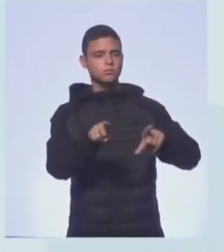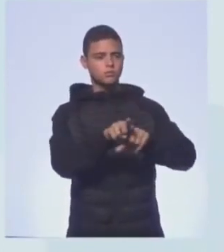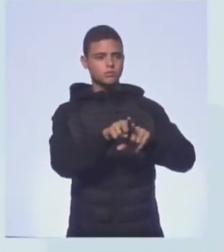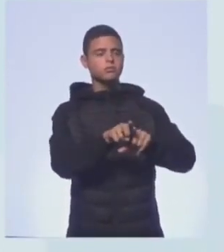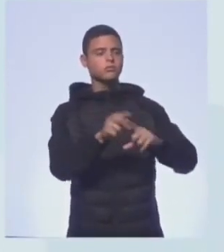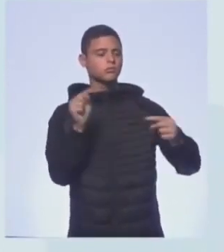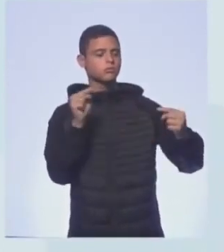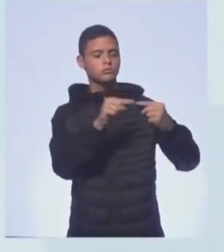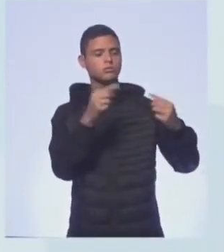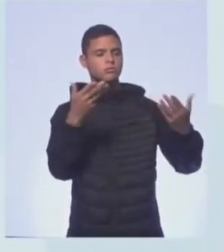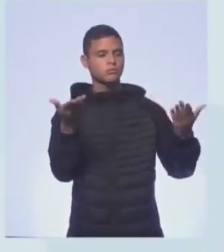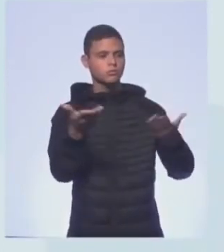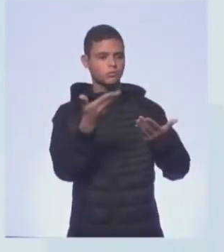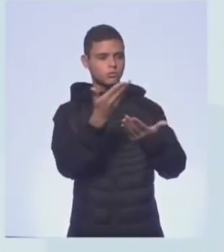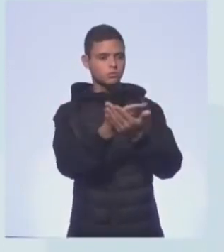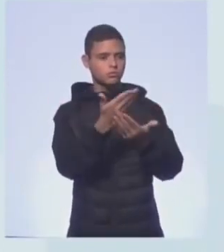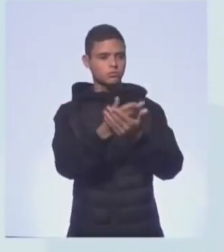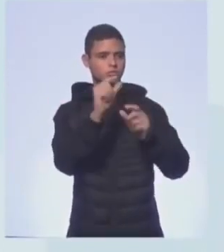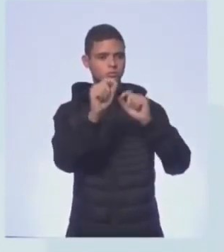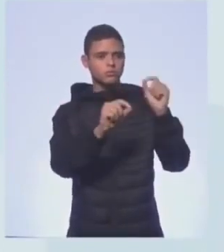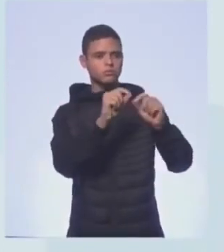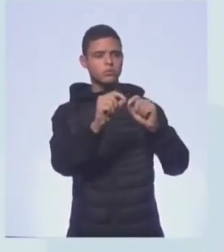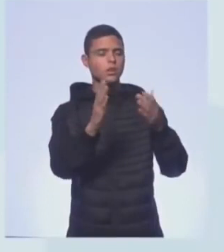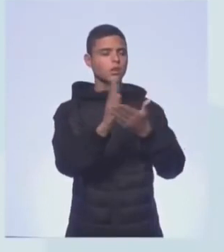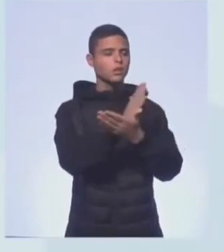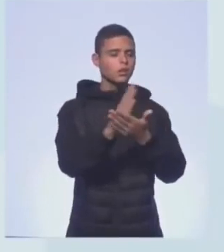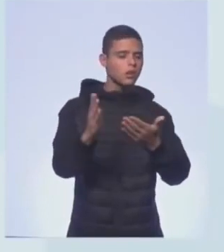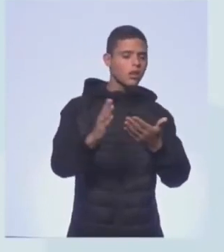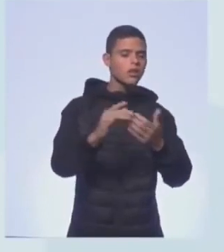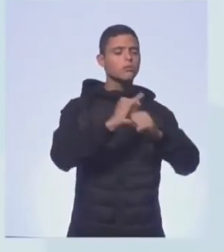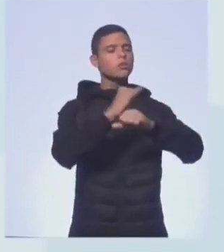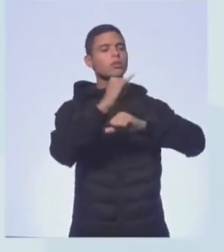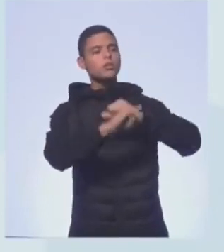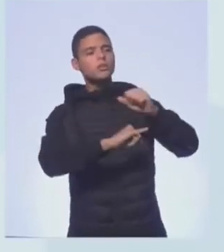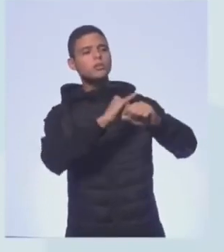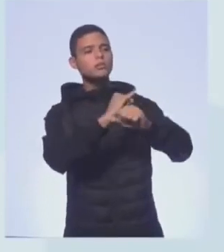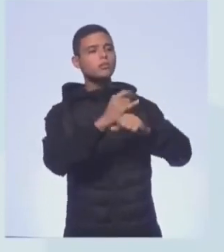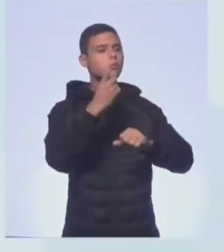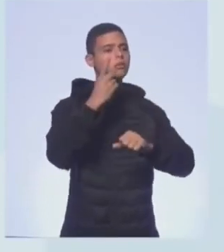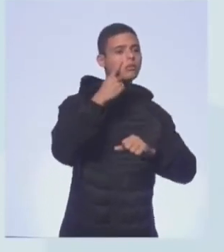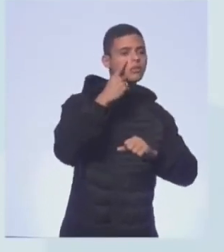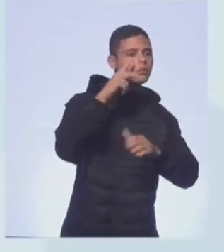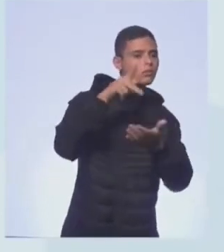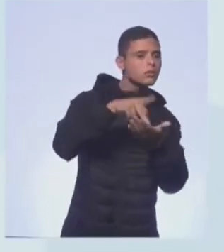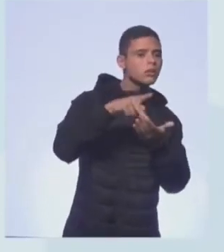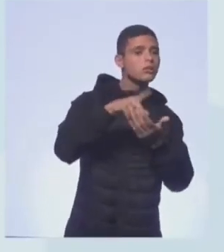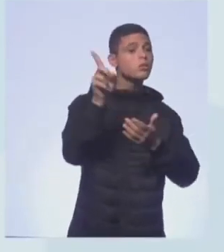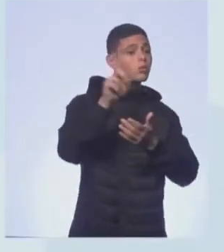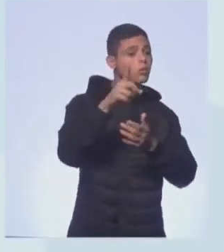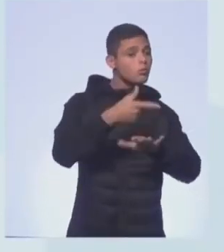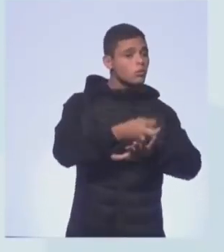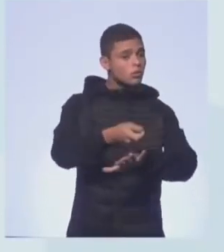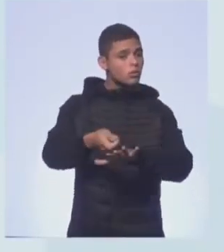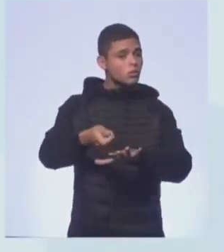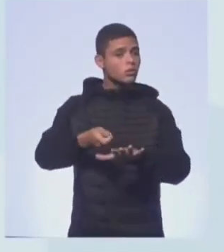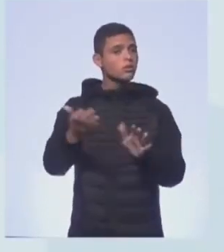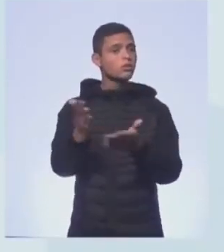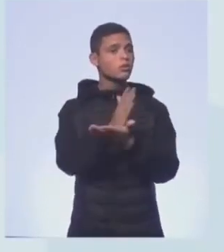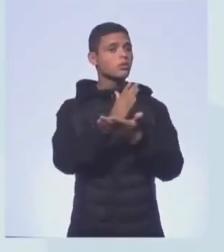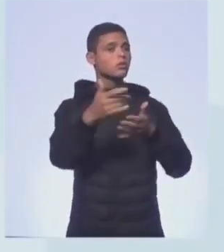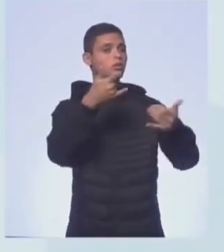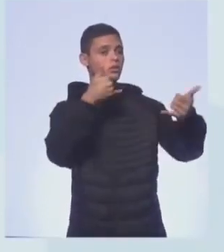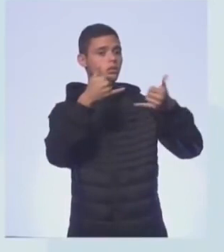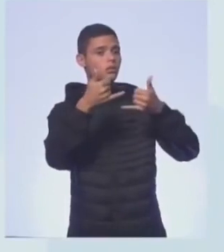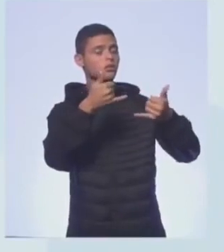aula, analisar notícias na internet ou em outras fontes, de modo a reconhecer a veracidade ou não das informações a partir